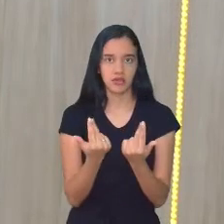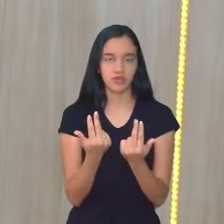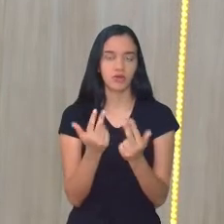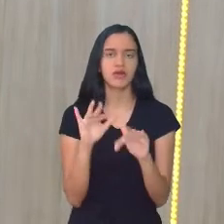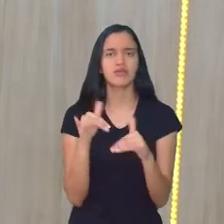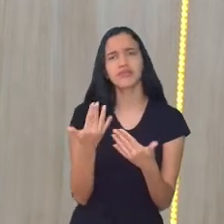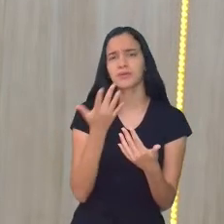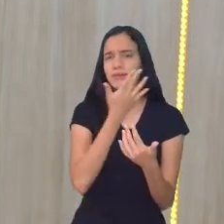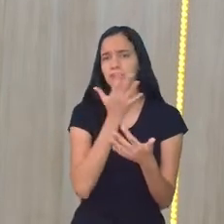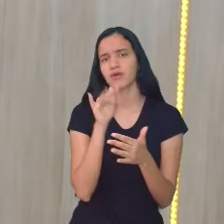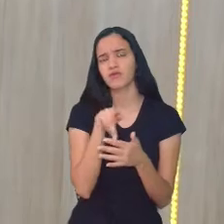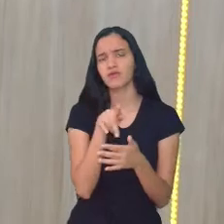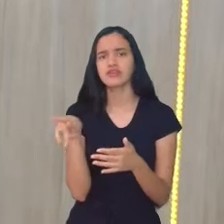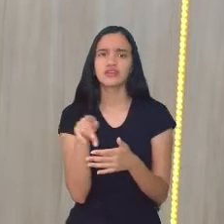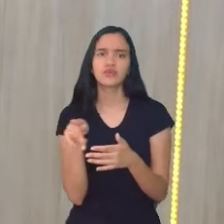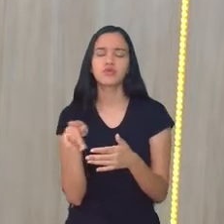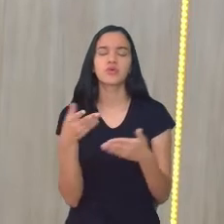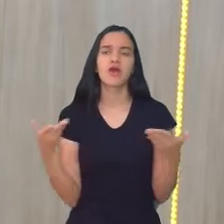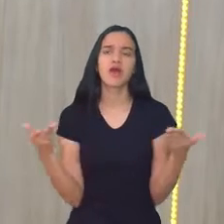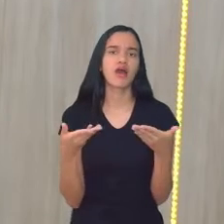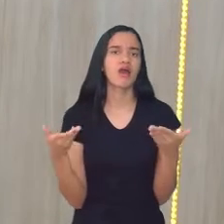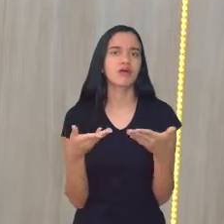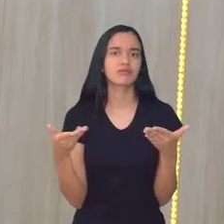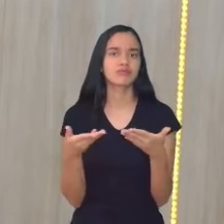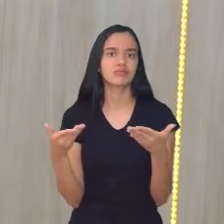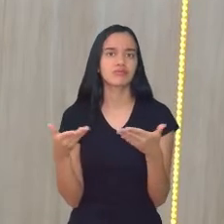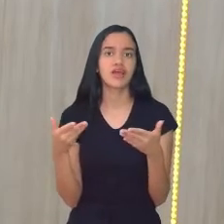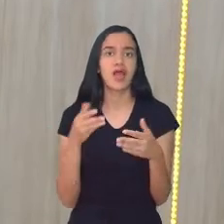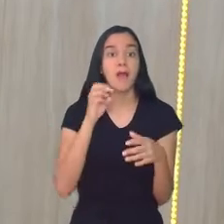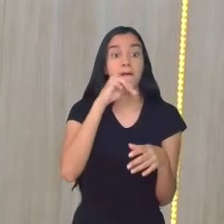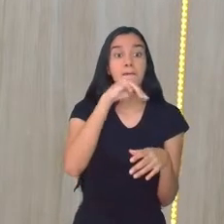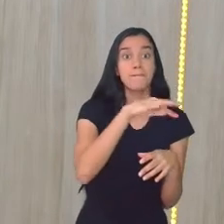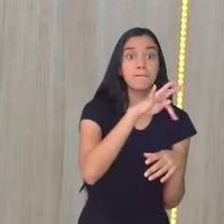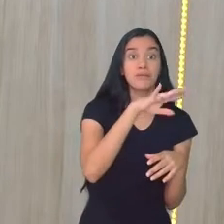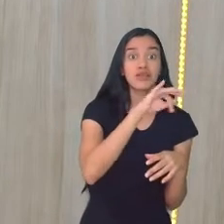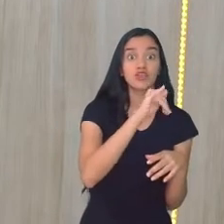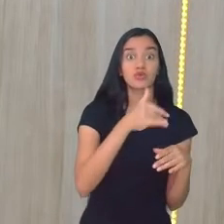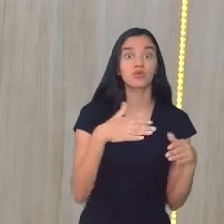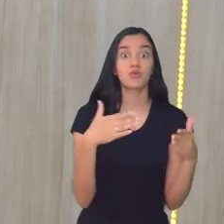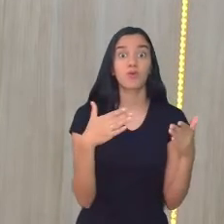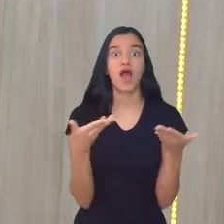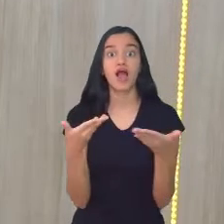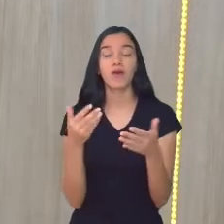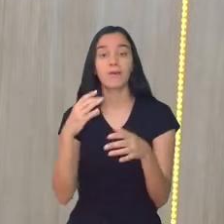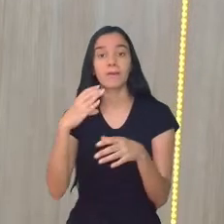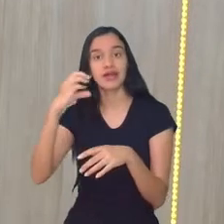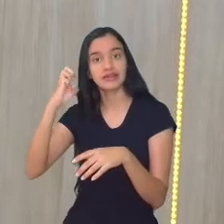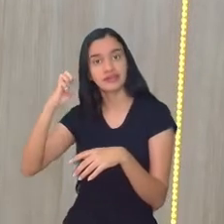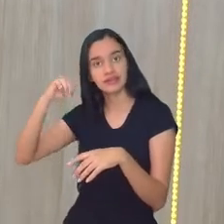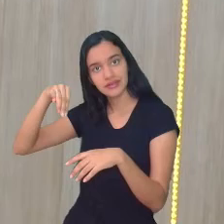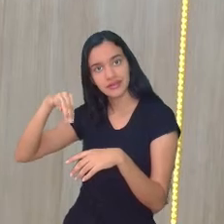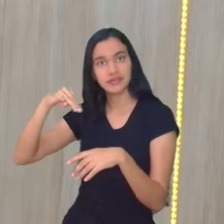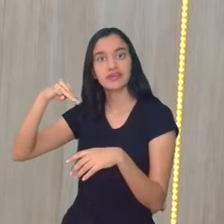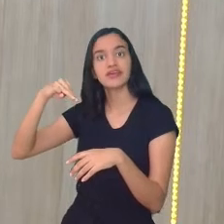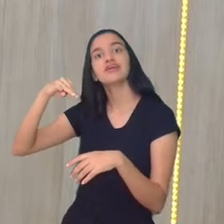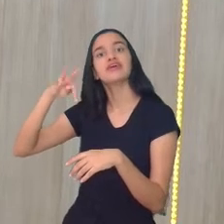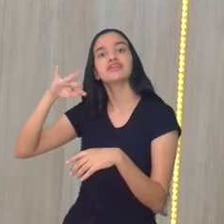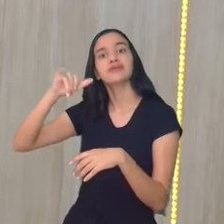tá, professora. E para eu passar de metro para centímetro, né?